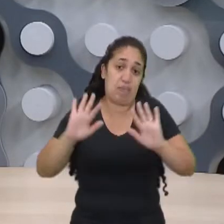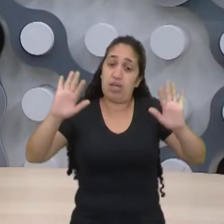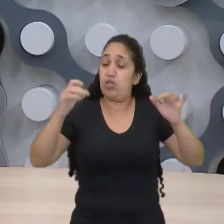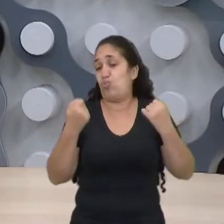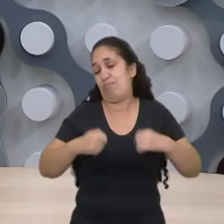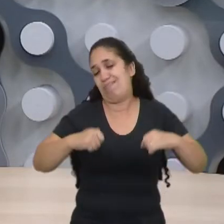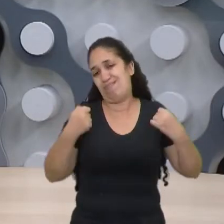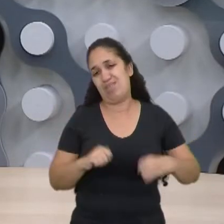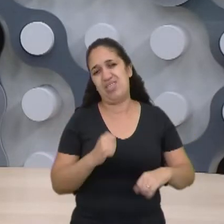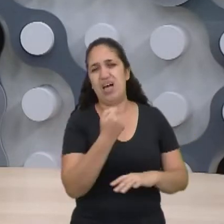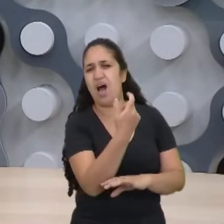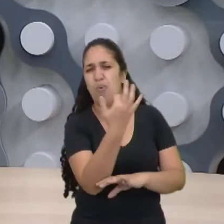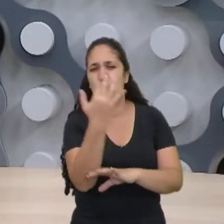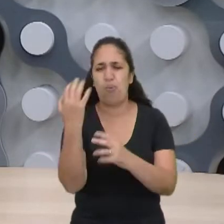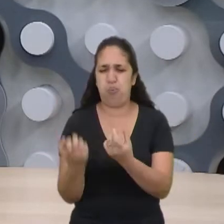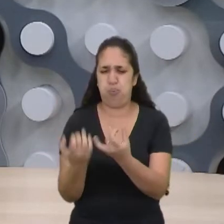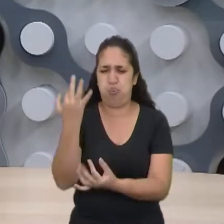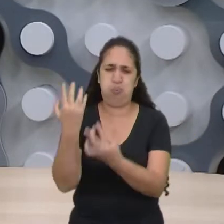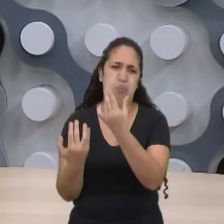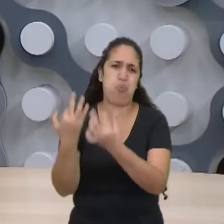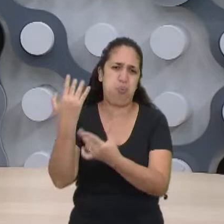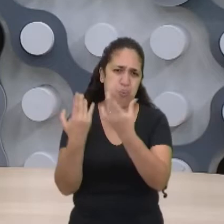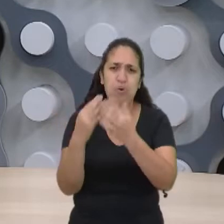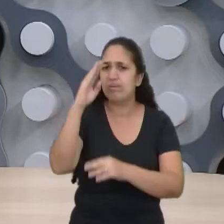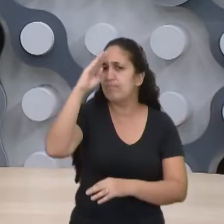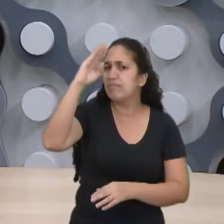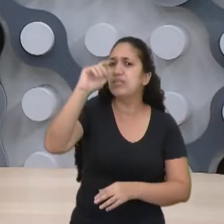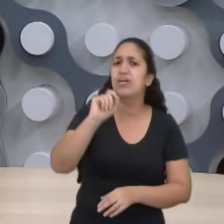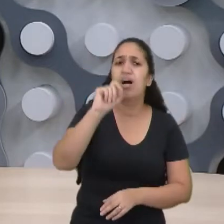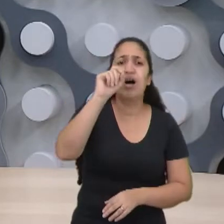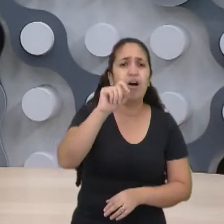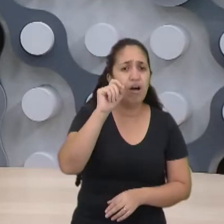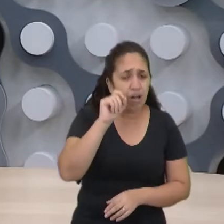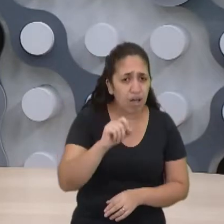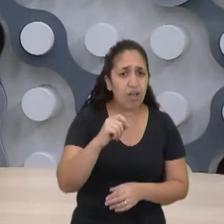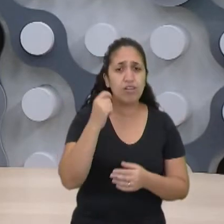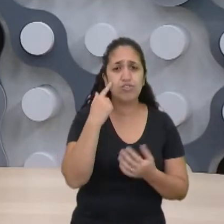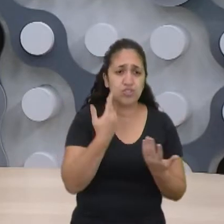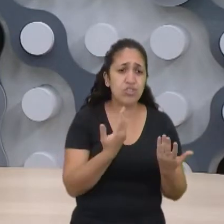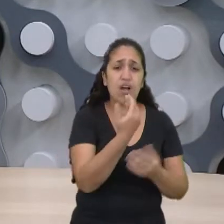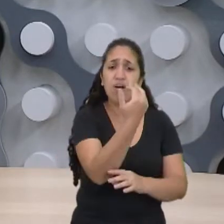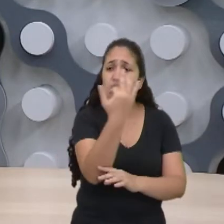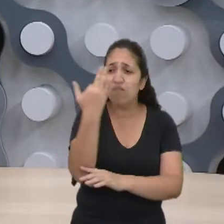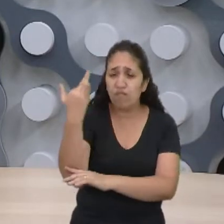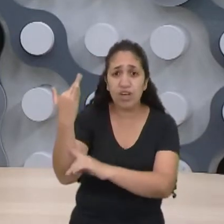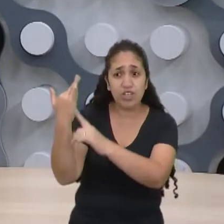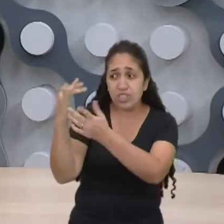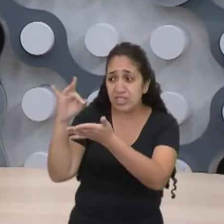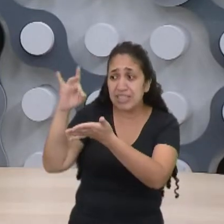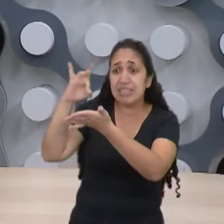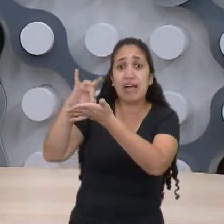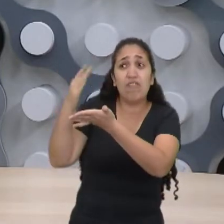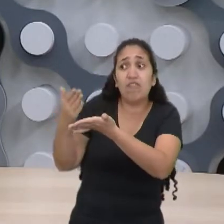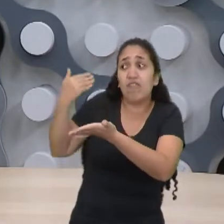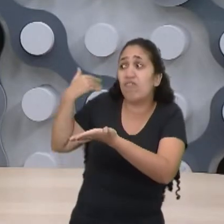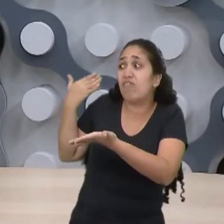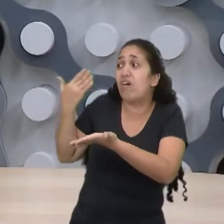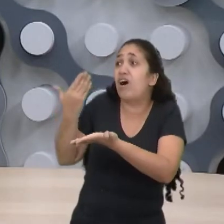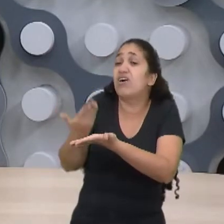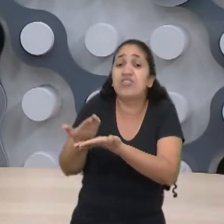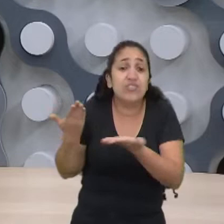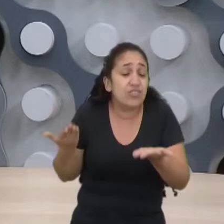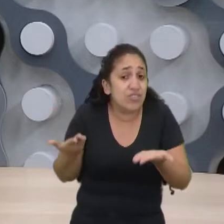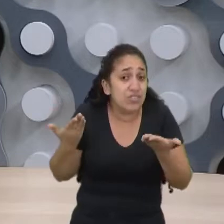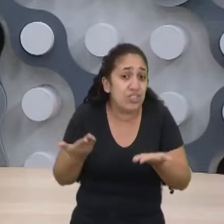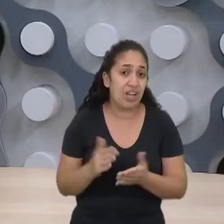aí de queimas de vegetação, principalmente quando a gente fala de queimas de vegetações originais, o que logicamente